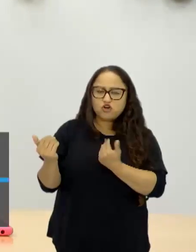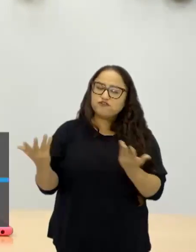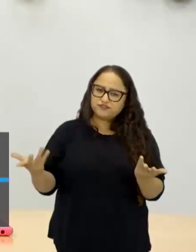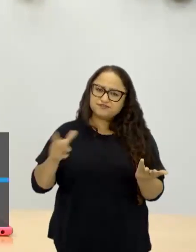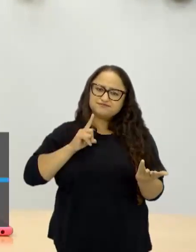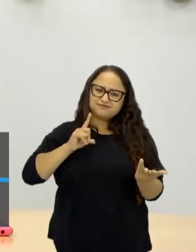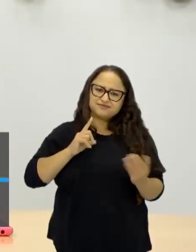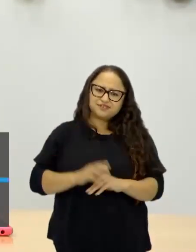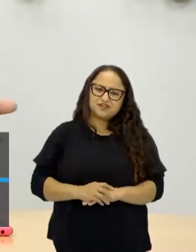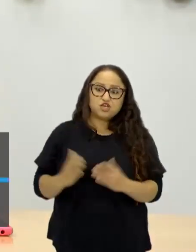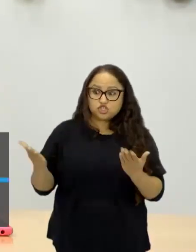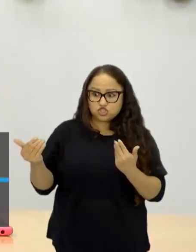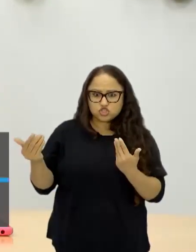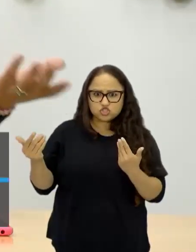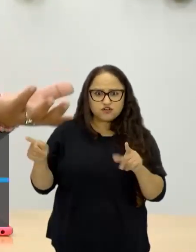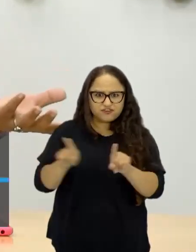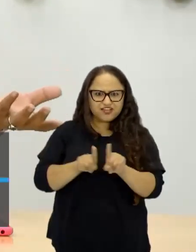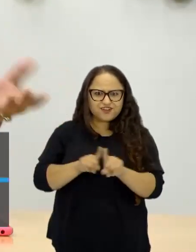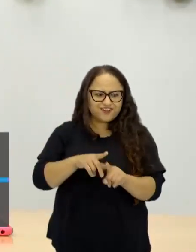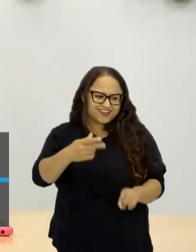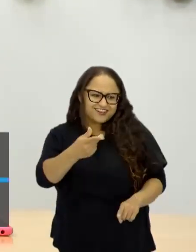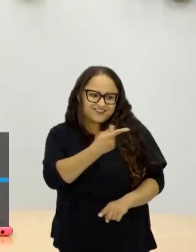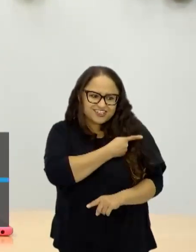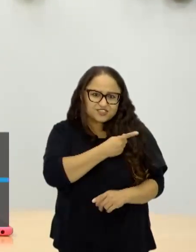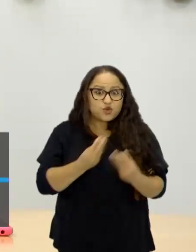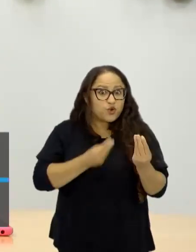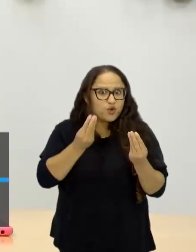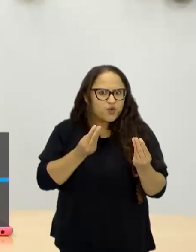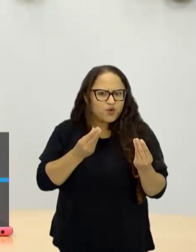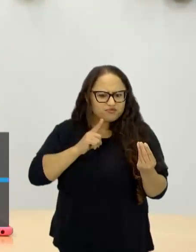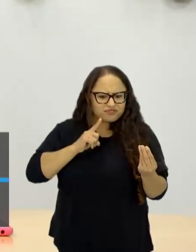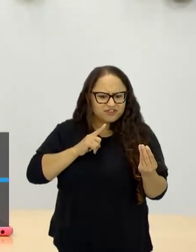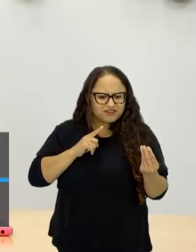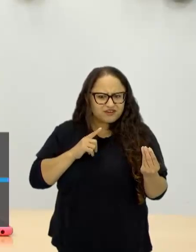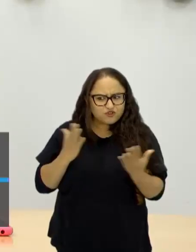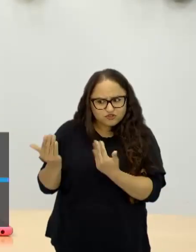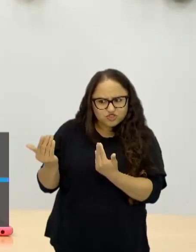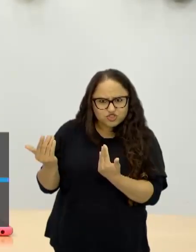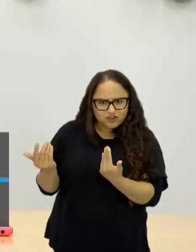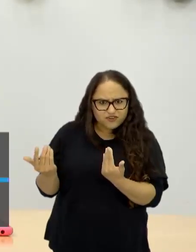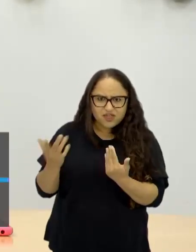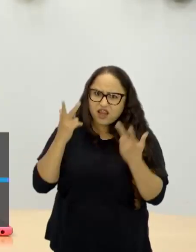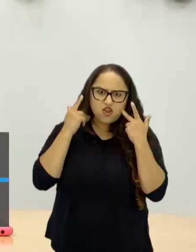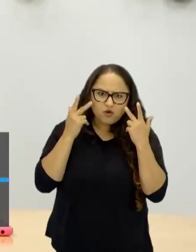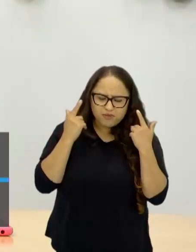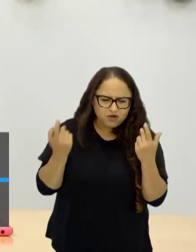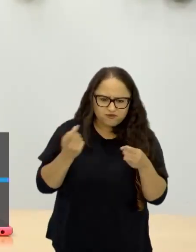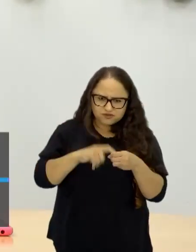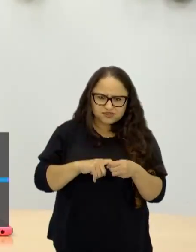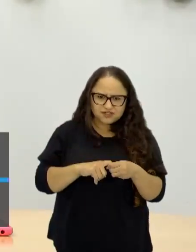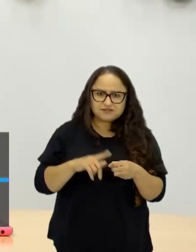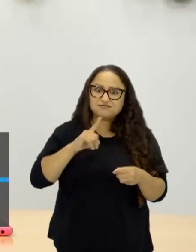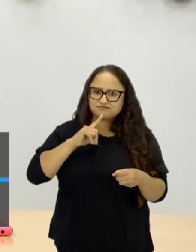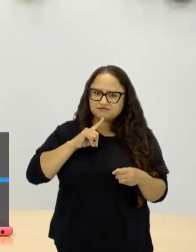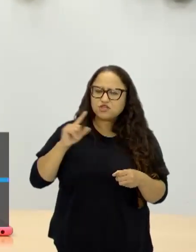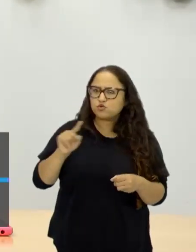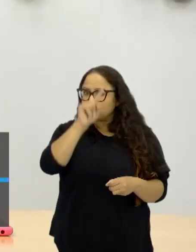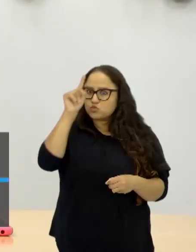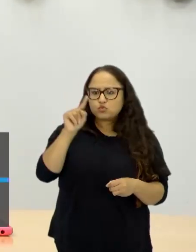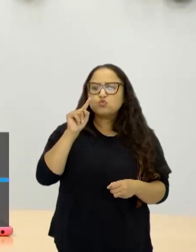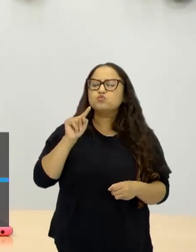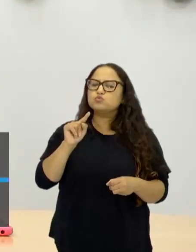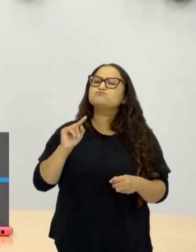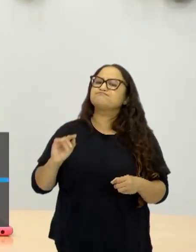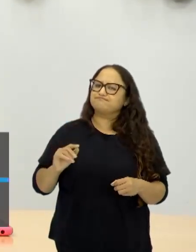né? E aí, o jovem agora também se vacinou. E como fica? Tudo volta Sim. normal para o jovem também? Então, tem algumas interrogações interessantes aí e mais